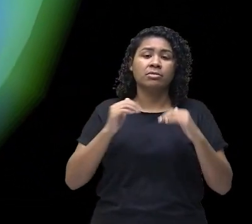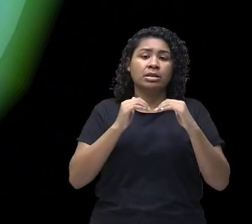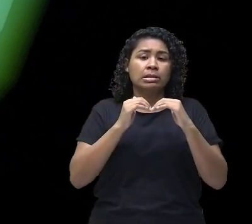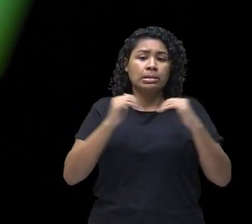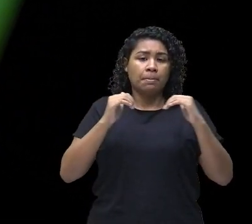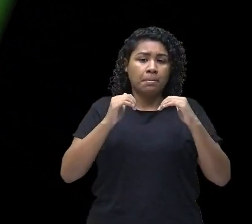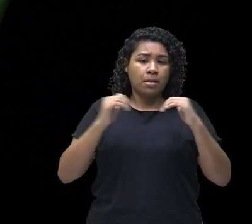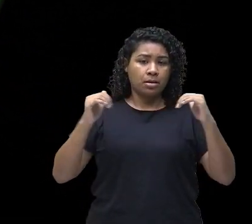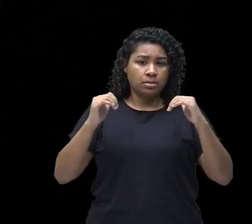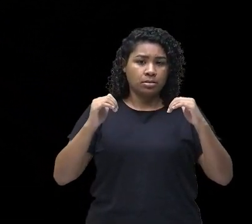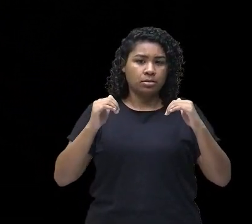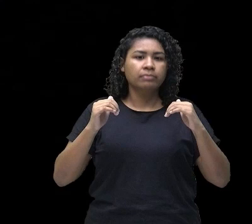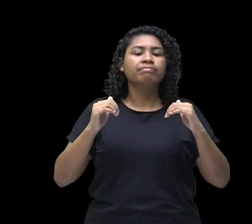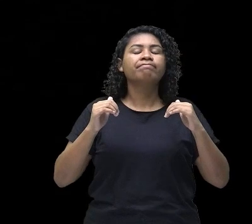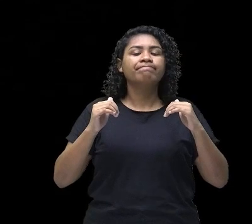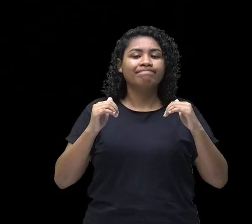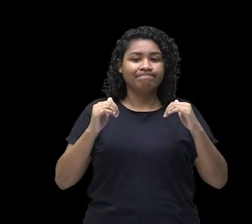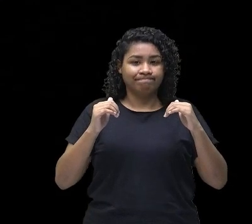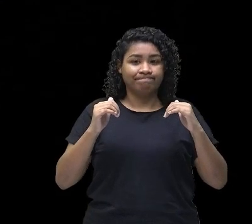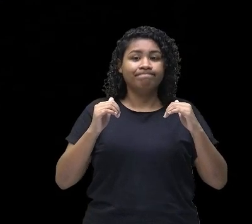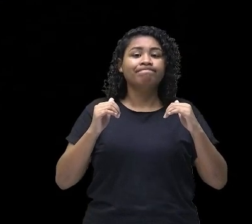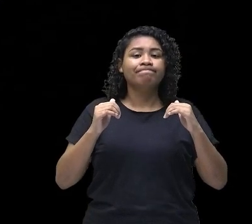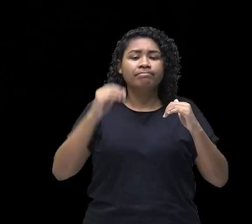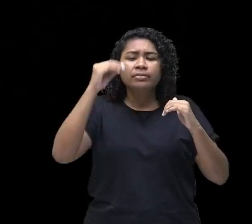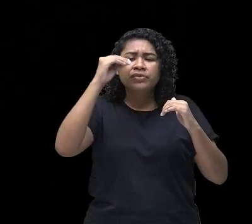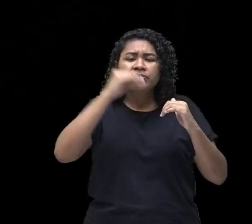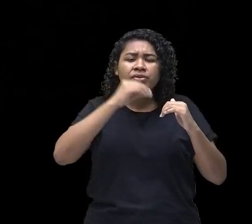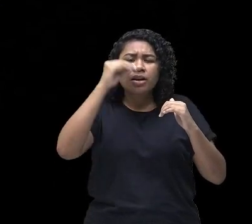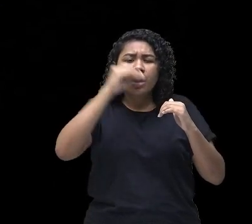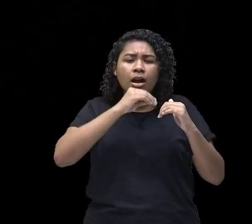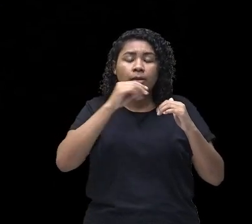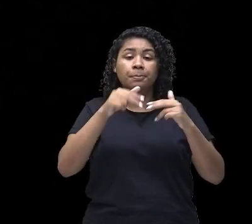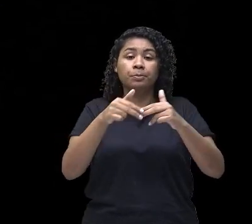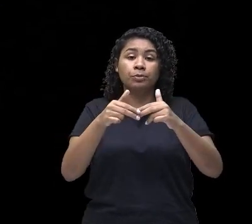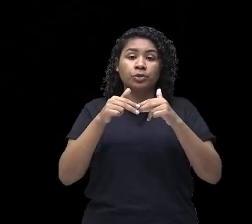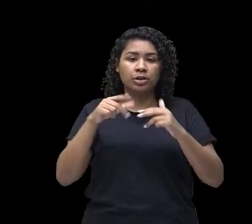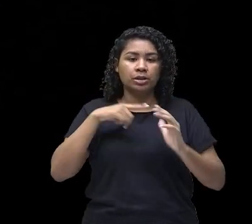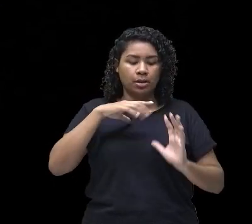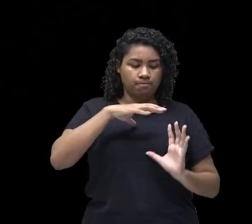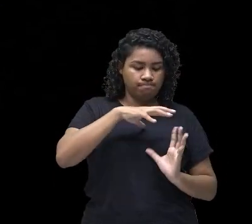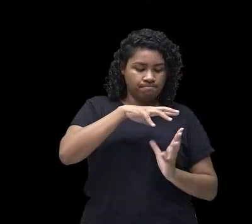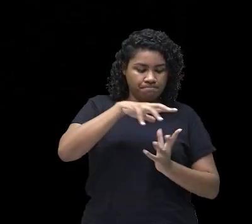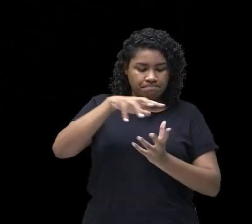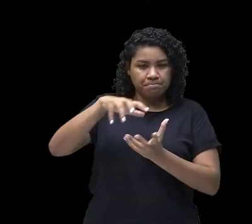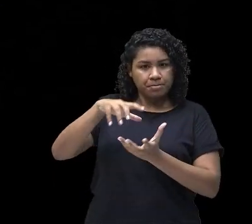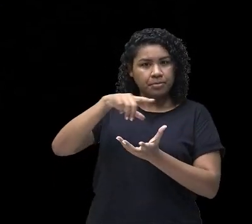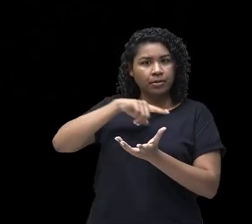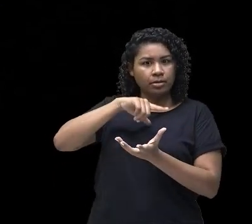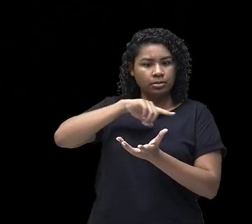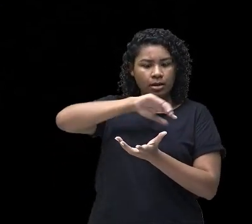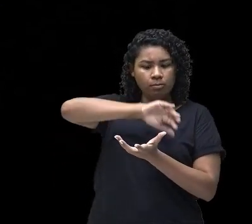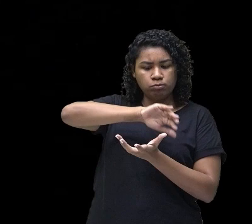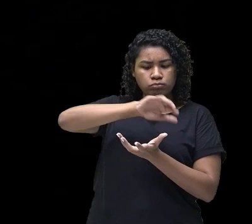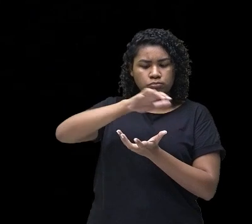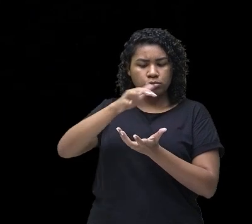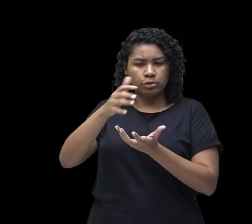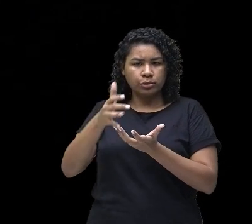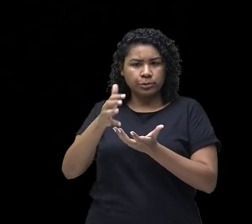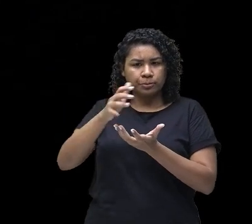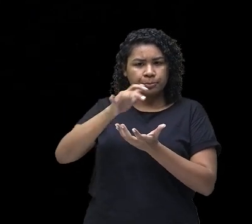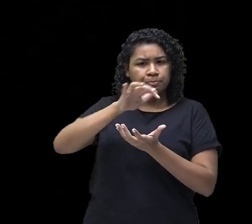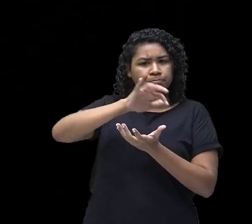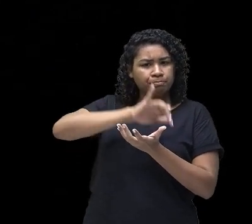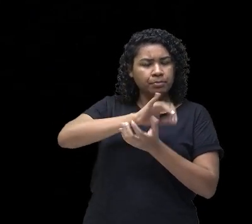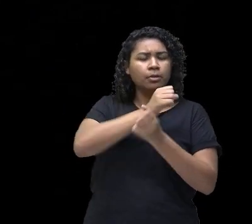desgaste da camada de ozônio. Reparem que toda a Terra, como nós vimos, ela é protegida pela camada do